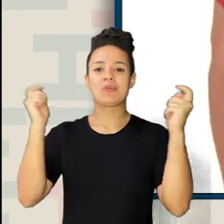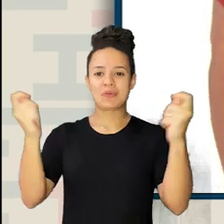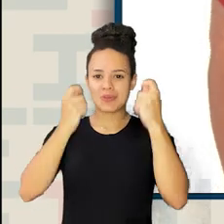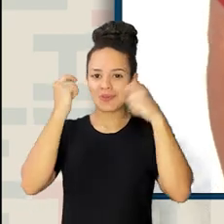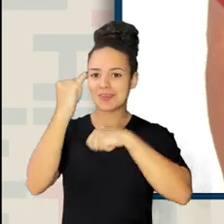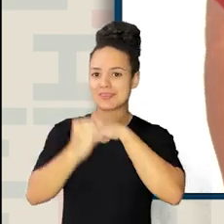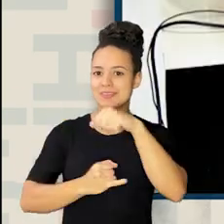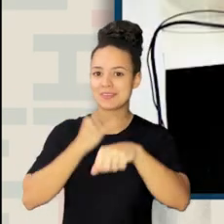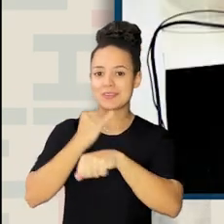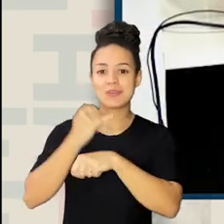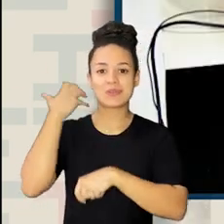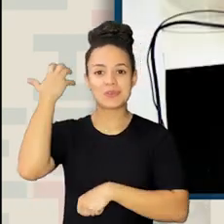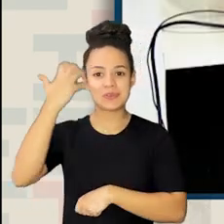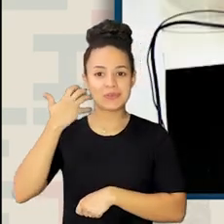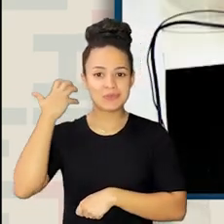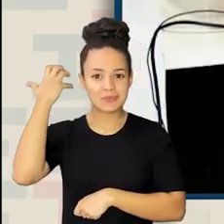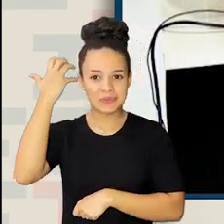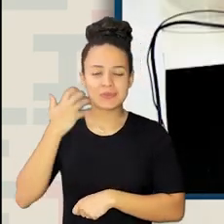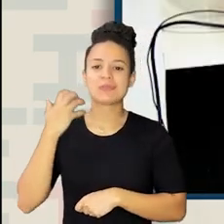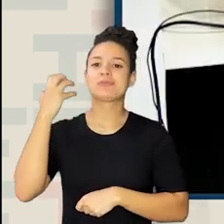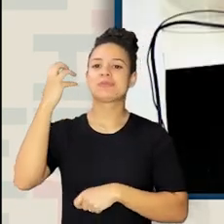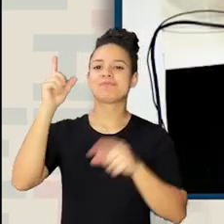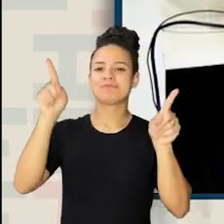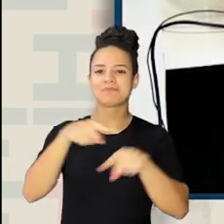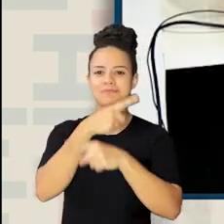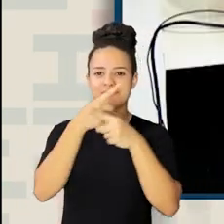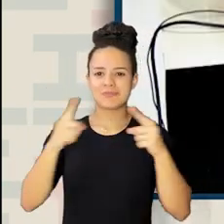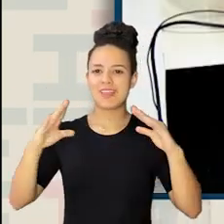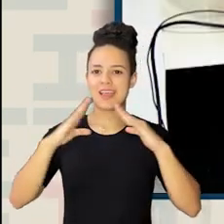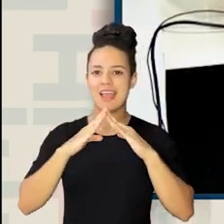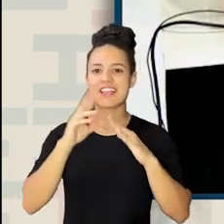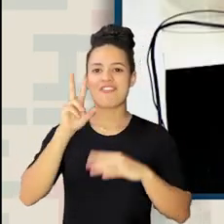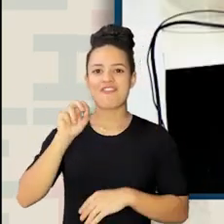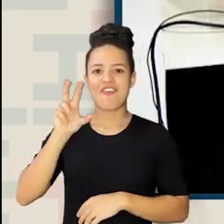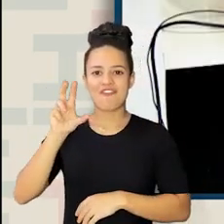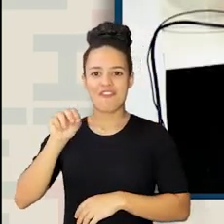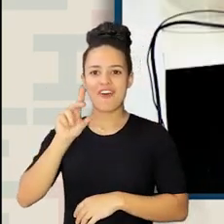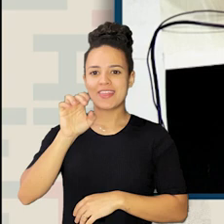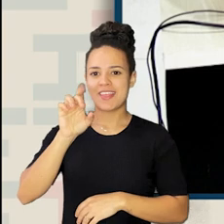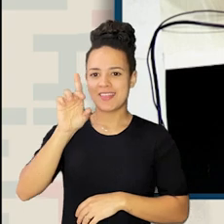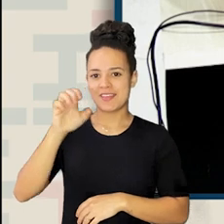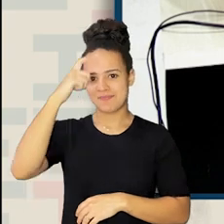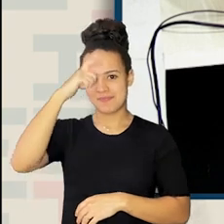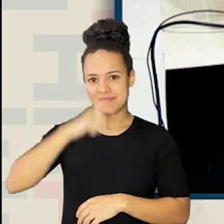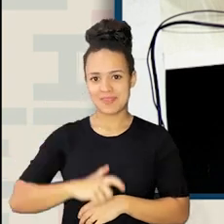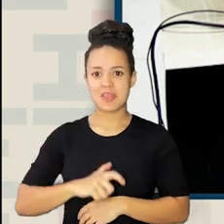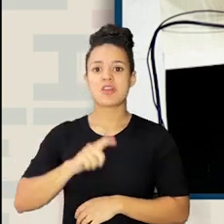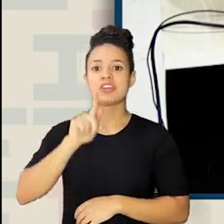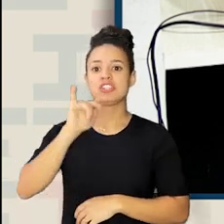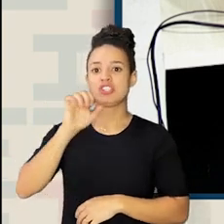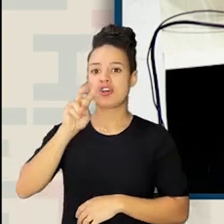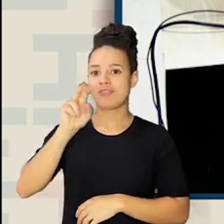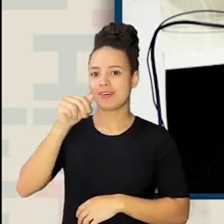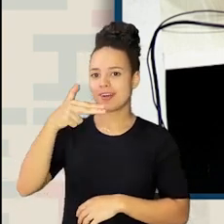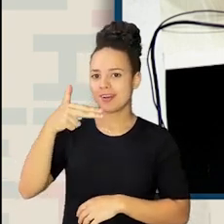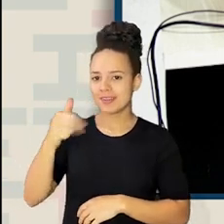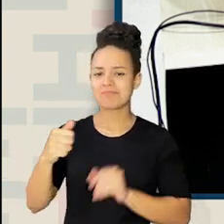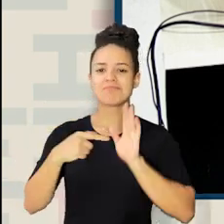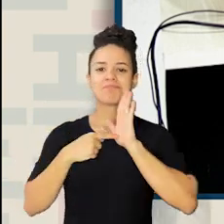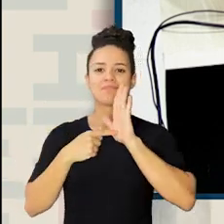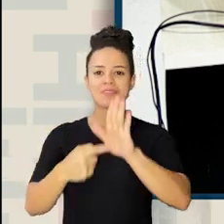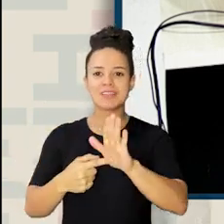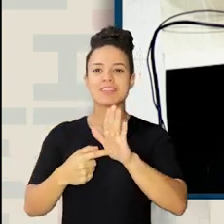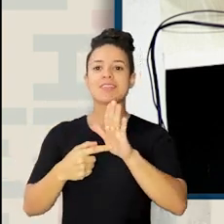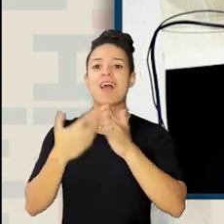Música Instrumental da Casa de Vovó Dedé. Eu sou Luciana Gifone e vou estar aqui com vocês apresentando o módulo